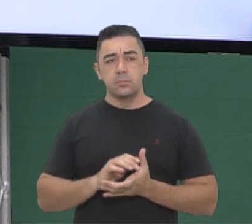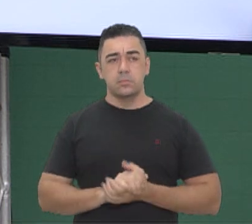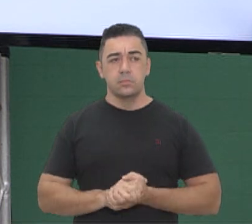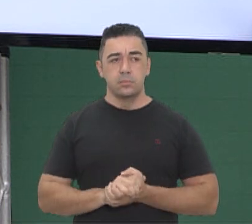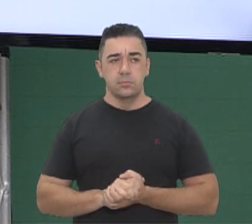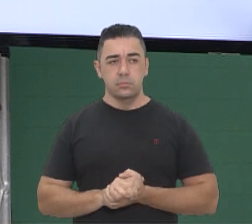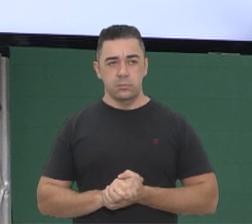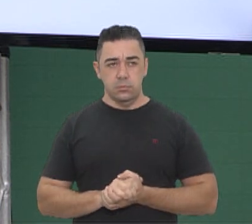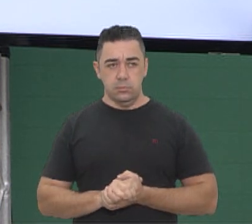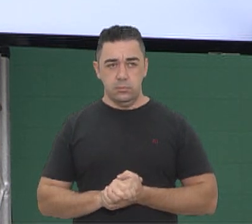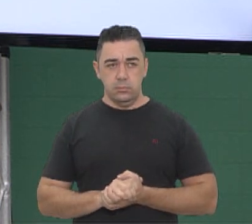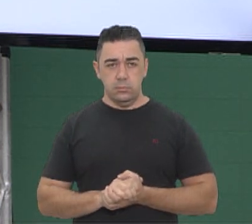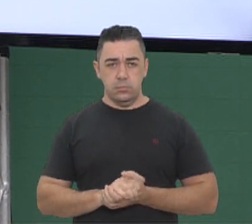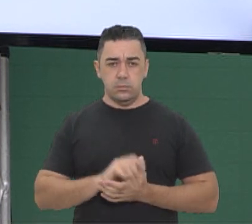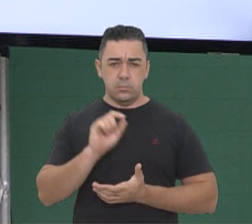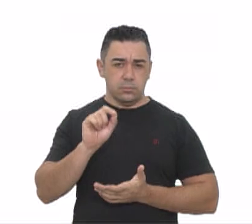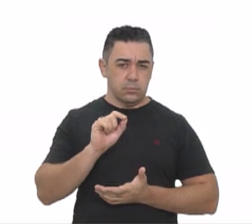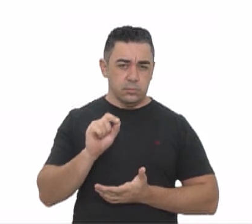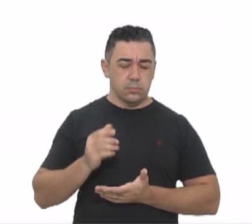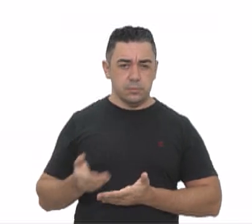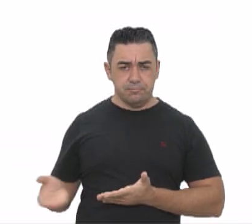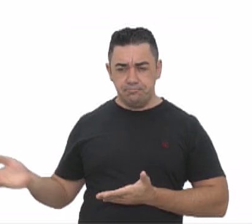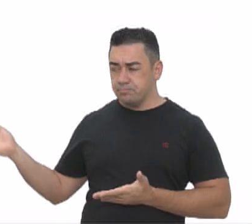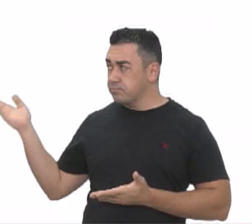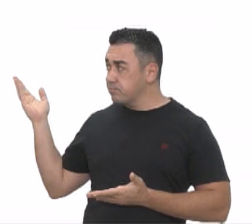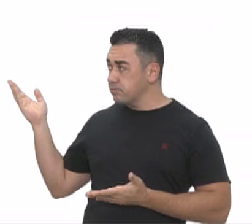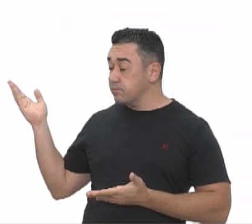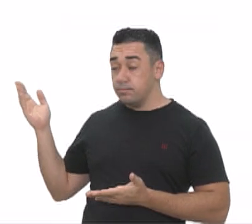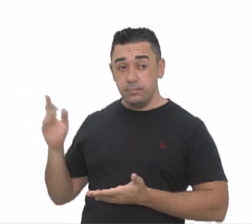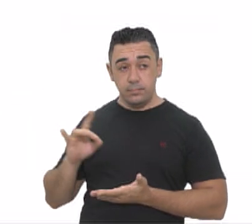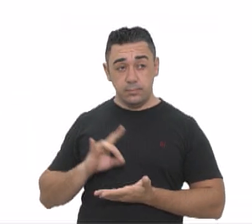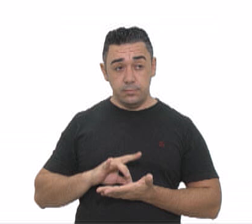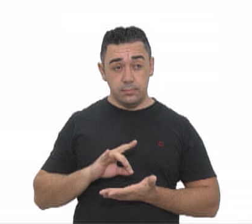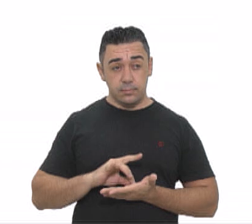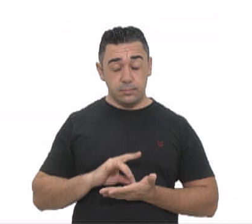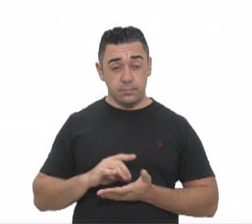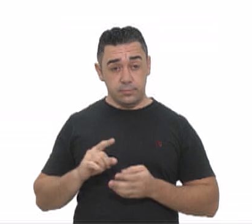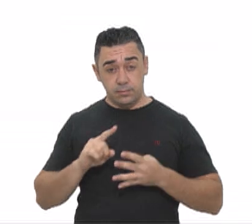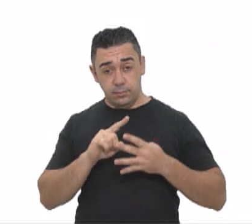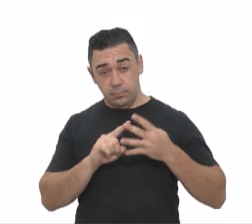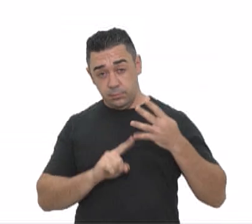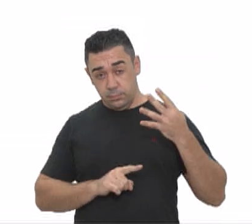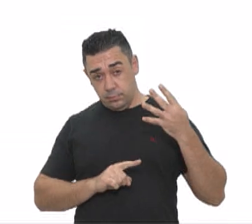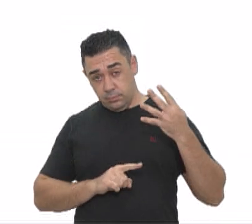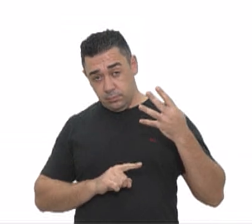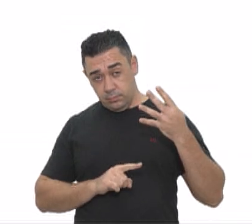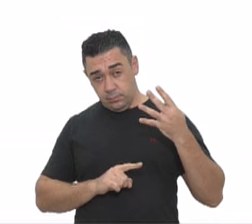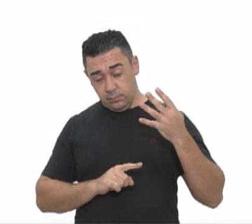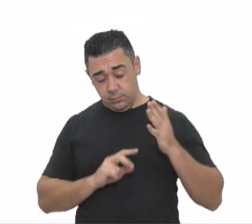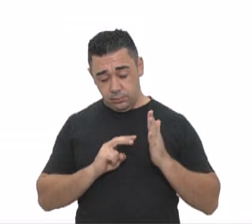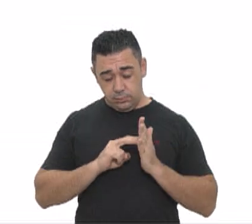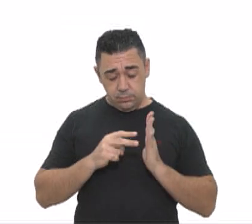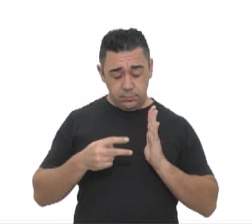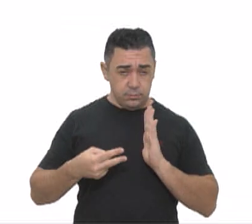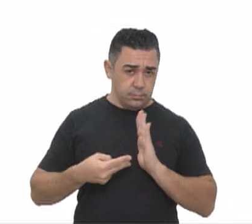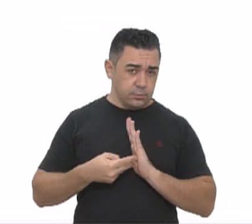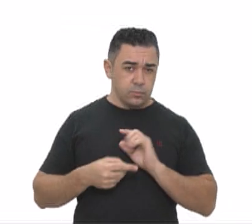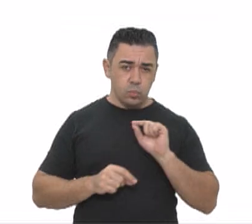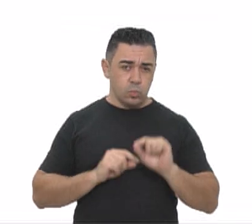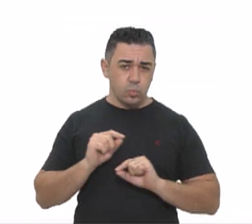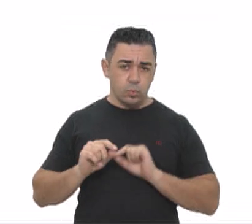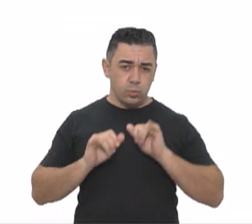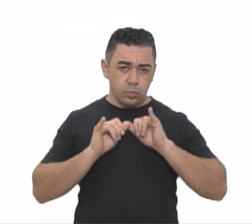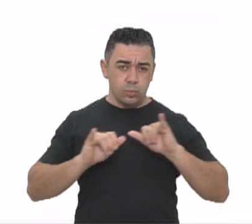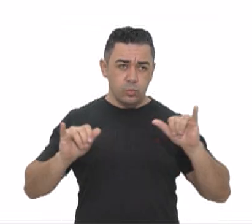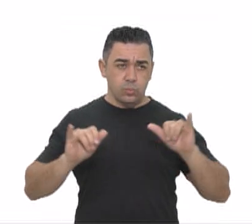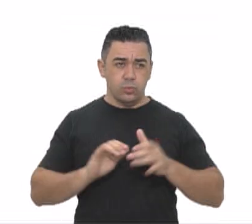para nós assim a Real Academia. Olha aqui, ó, pelo menos 4 significados, acepções do que é